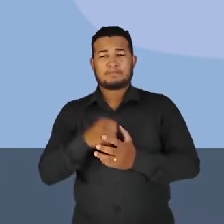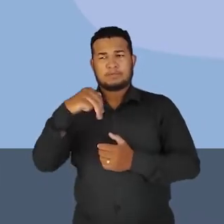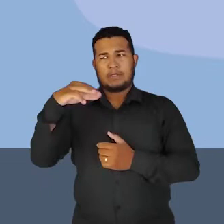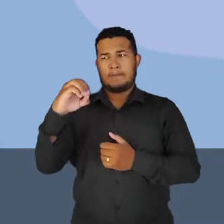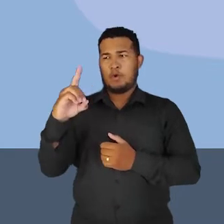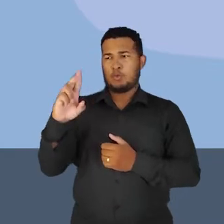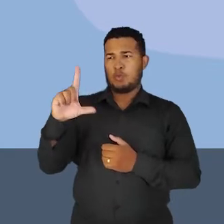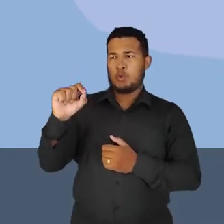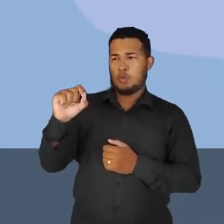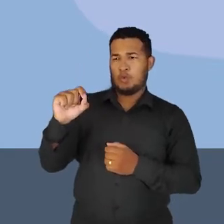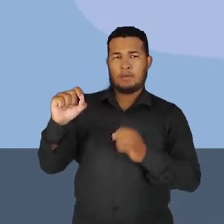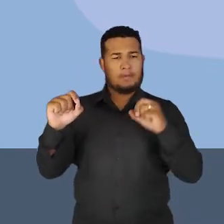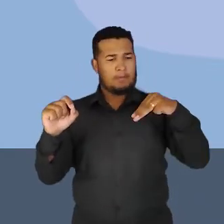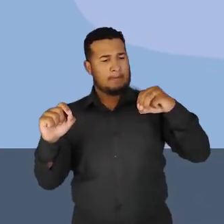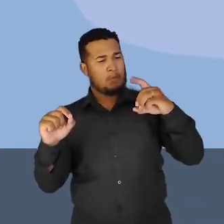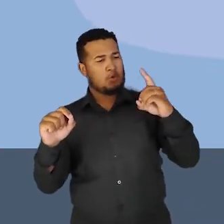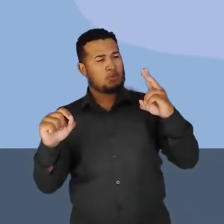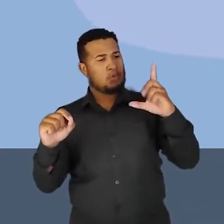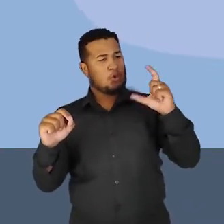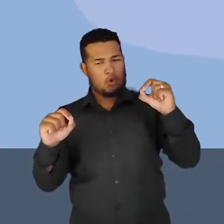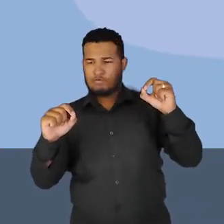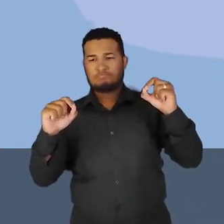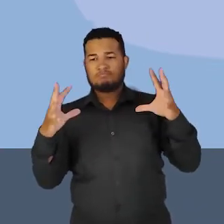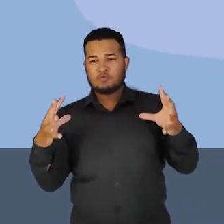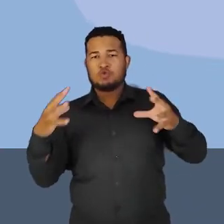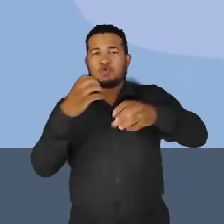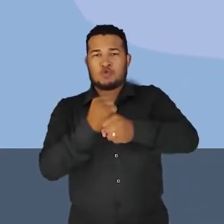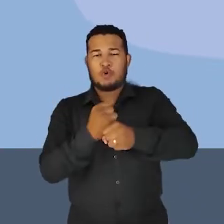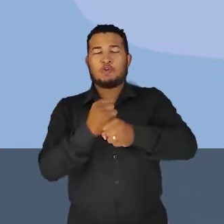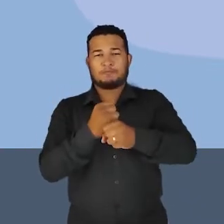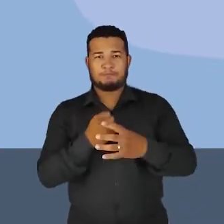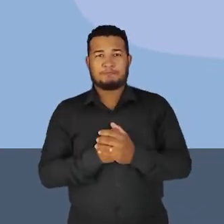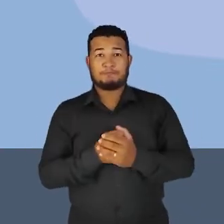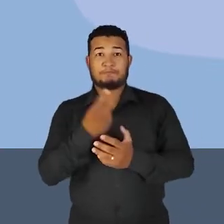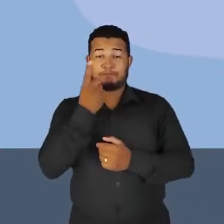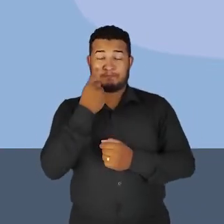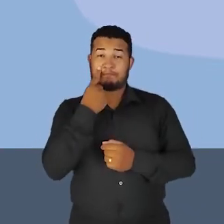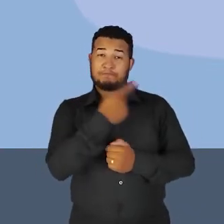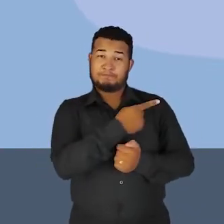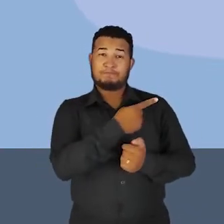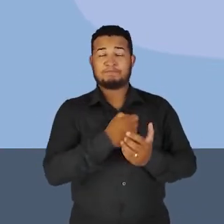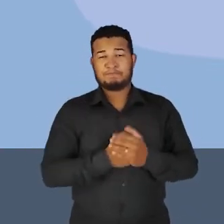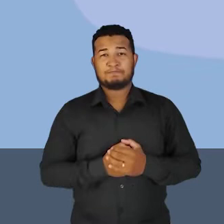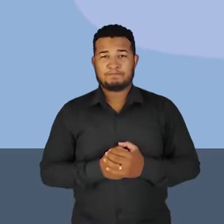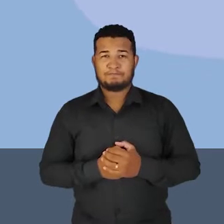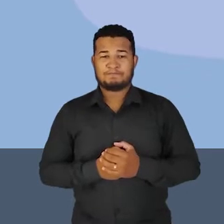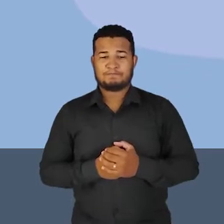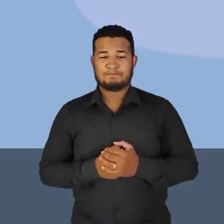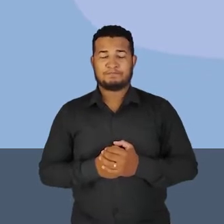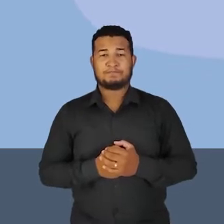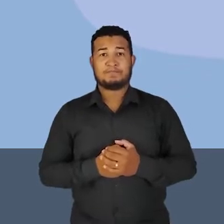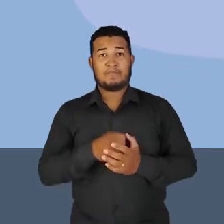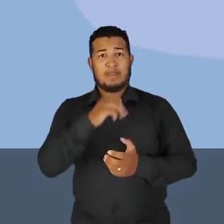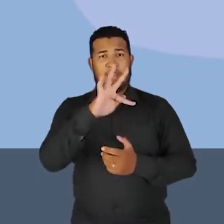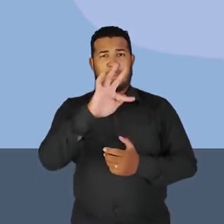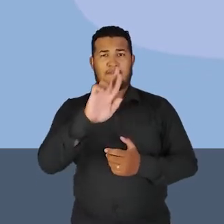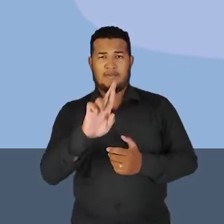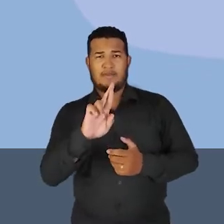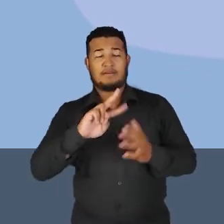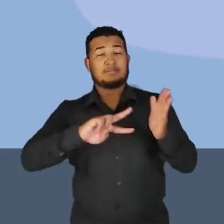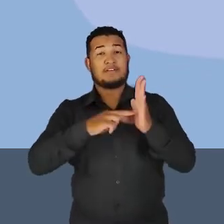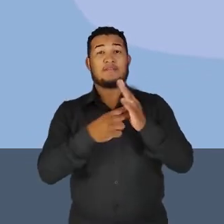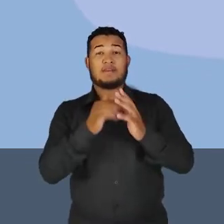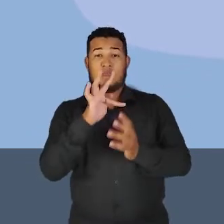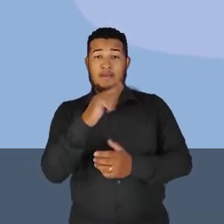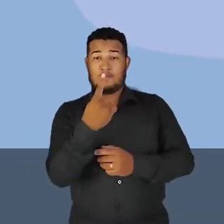módulos desses vetores individualizados. Então, olha lá no slide. FR vai ser igual a F1